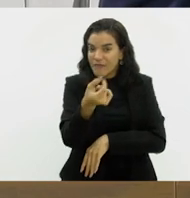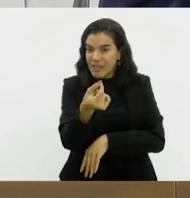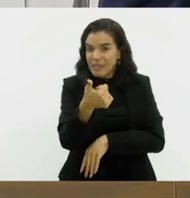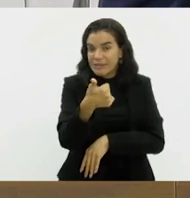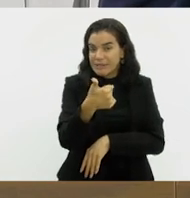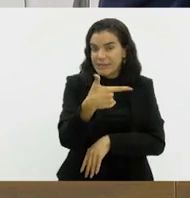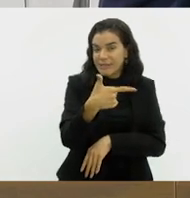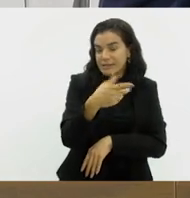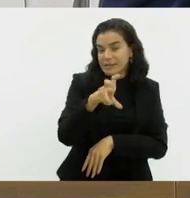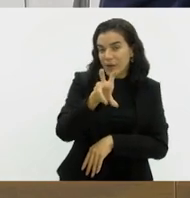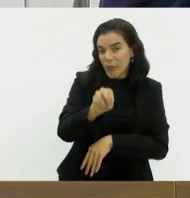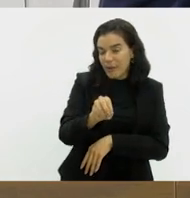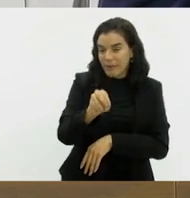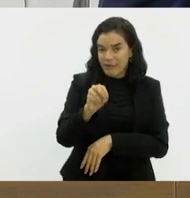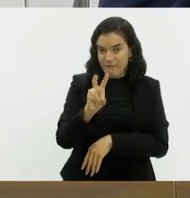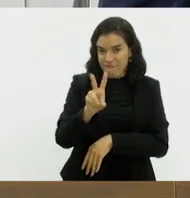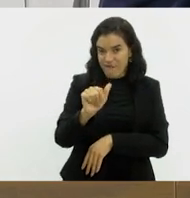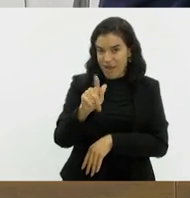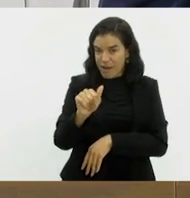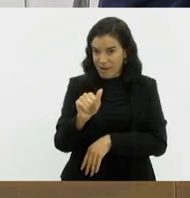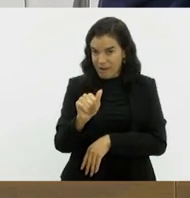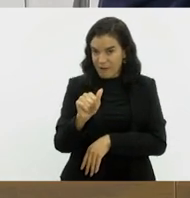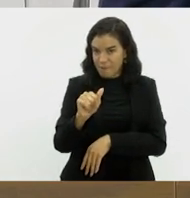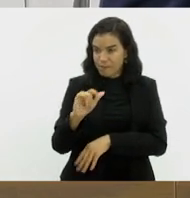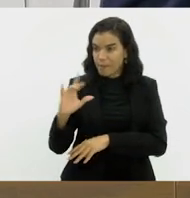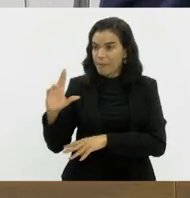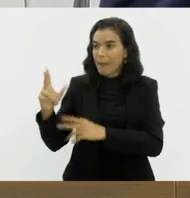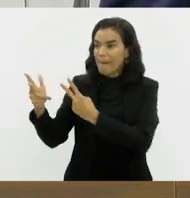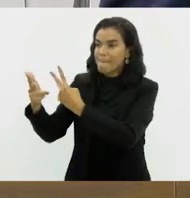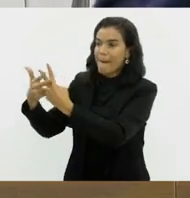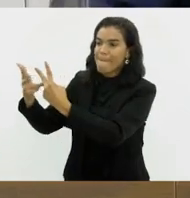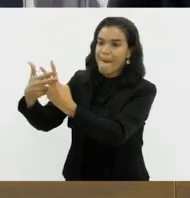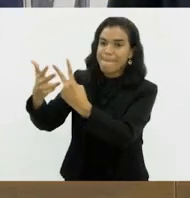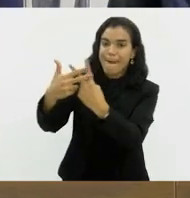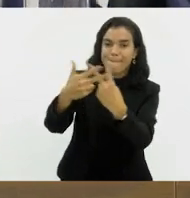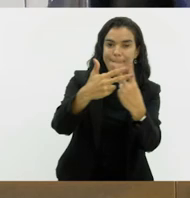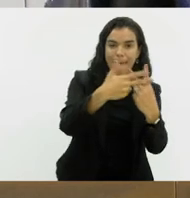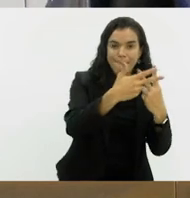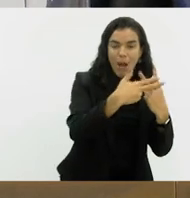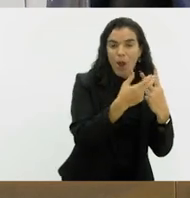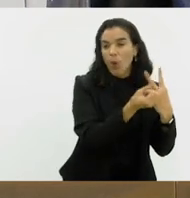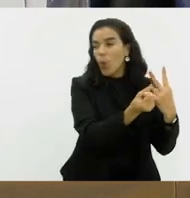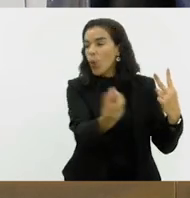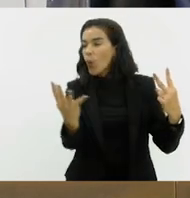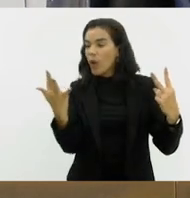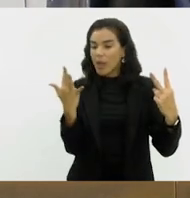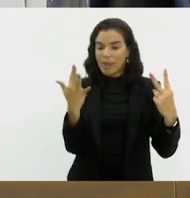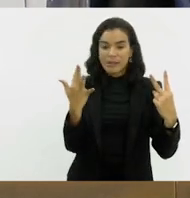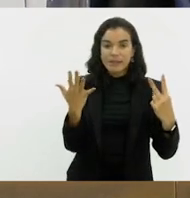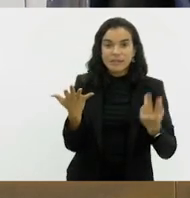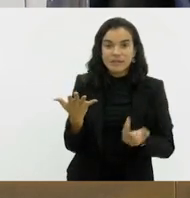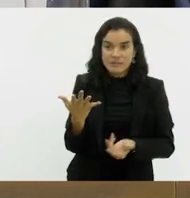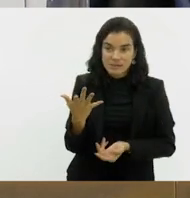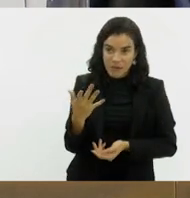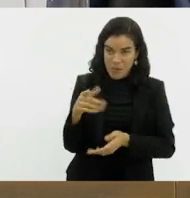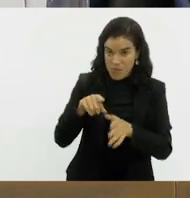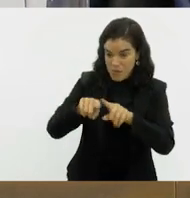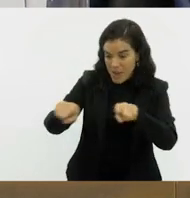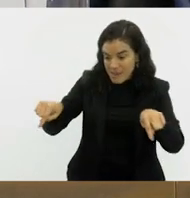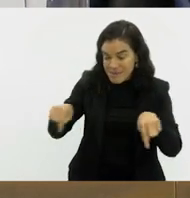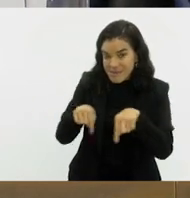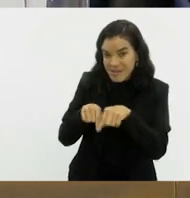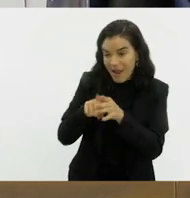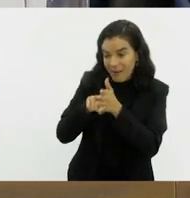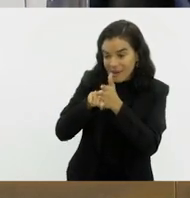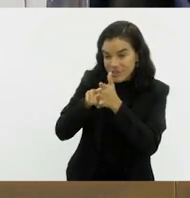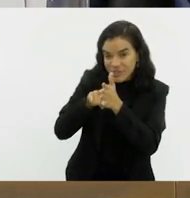150 vagas, nem todas as celas vão ser um leitos hospitalares, mas quantas serão? Uma sala de triagem, me parece que